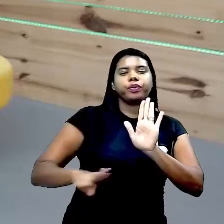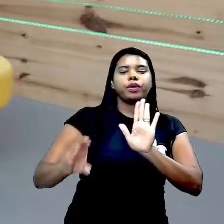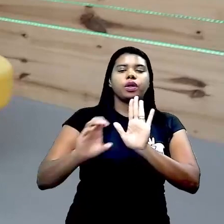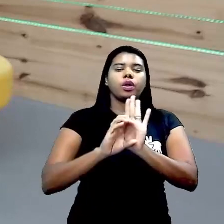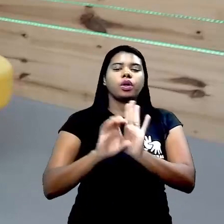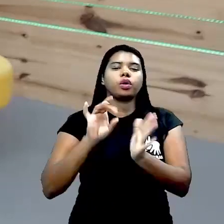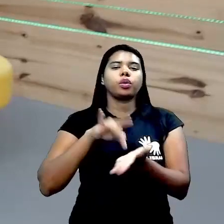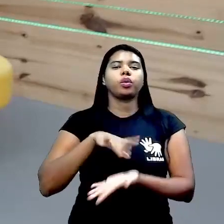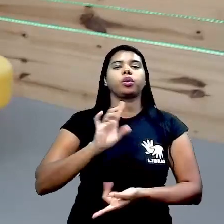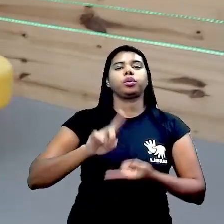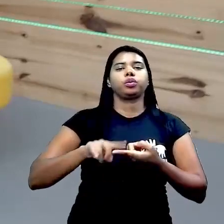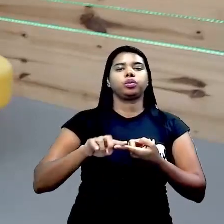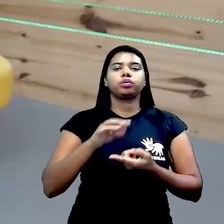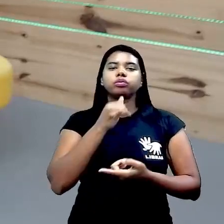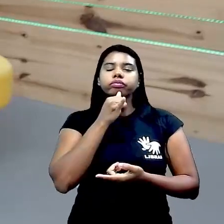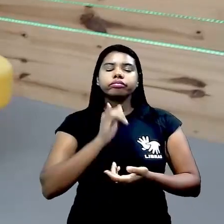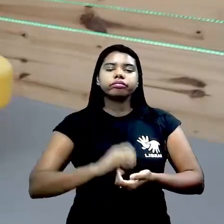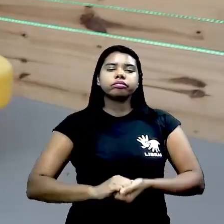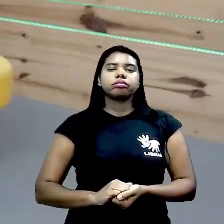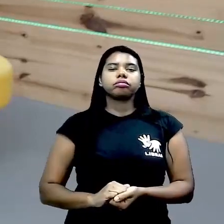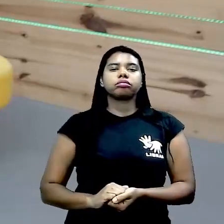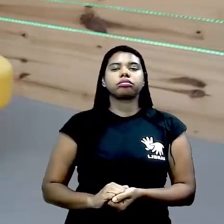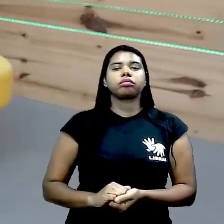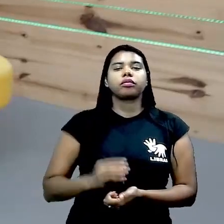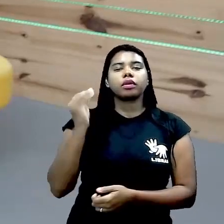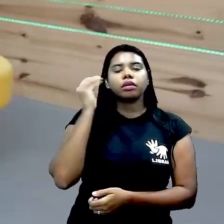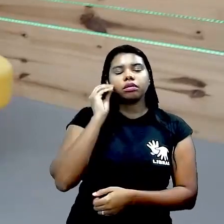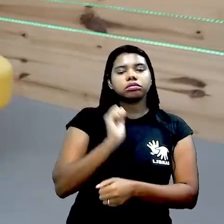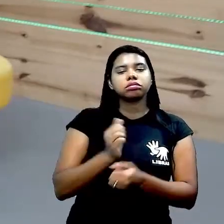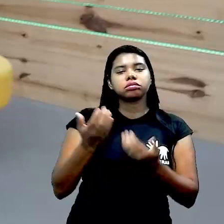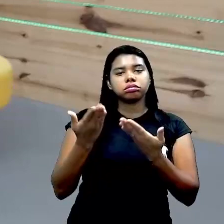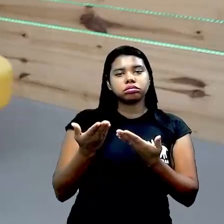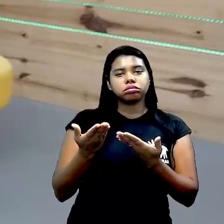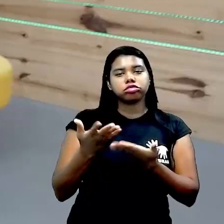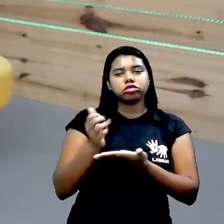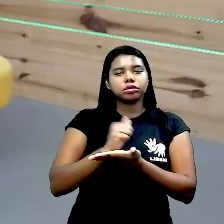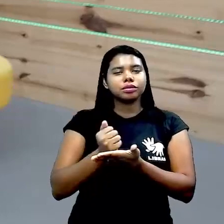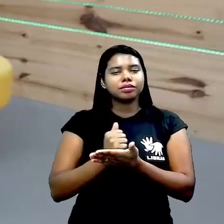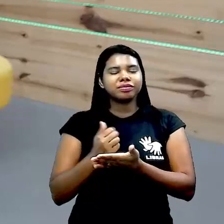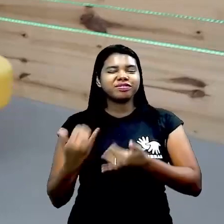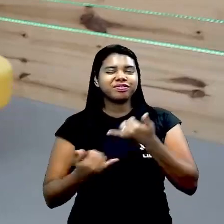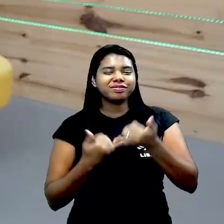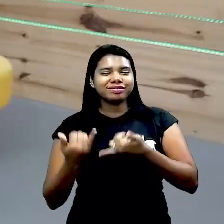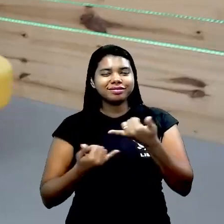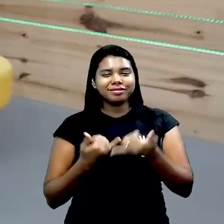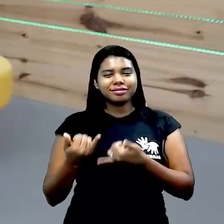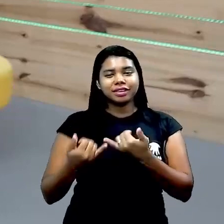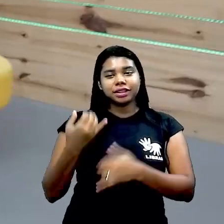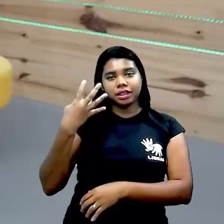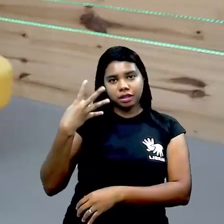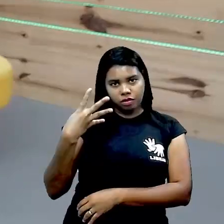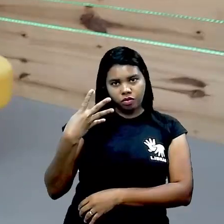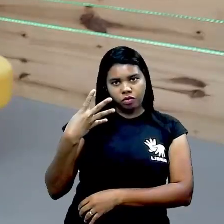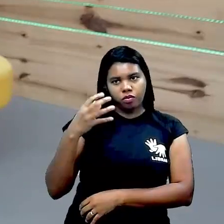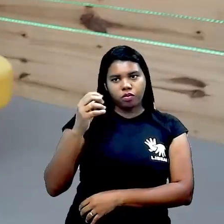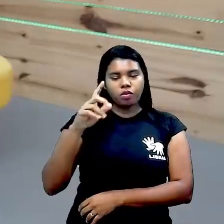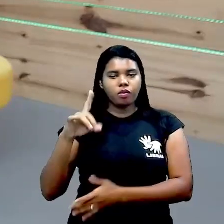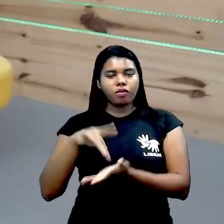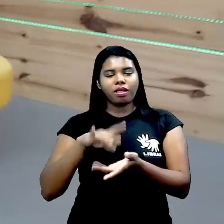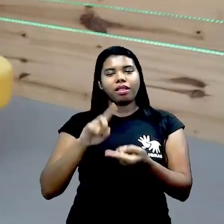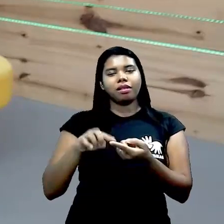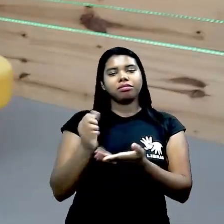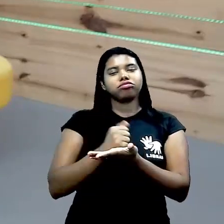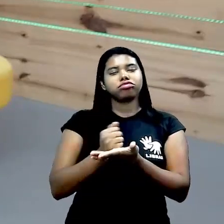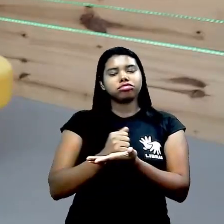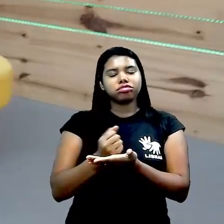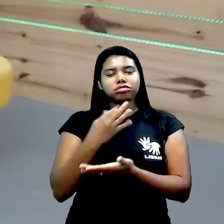código. Tá? Então eu espero que vocês acessem o gamezinho aí, joguem e se divirtam. Eles permitem até 4 players para você jogar